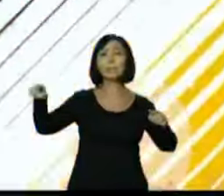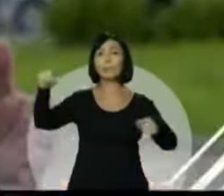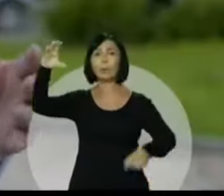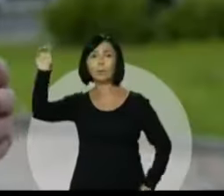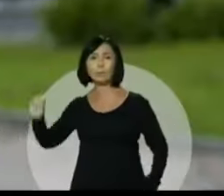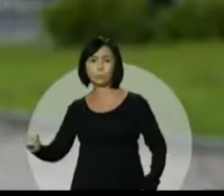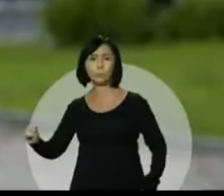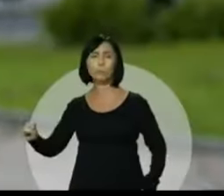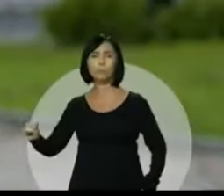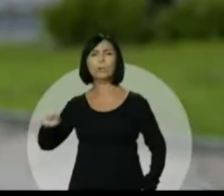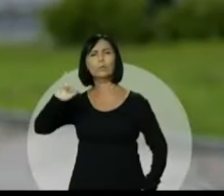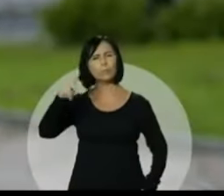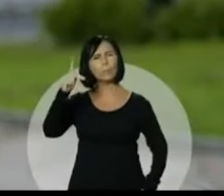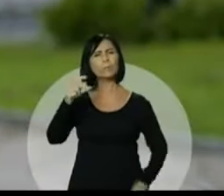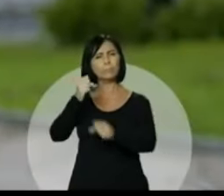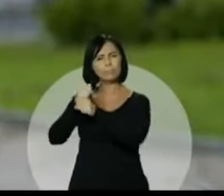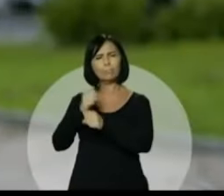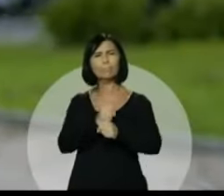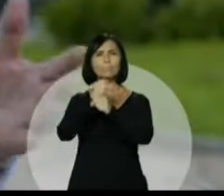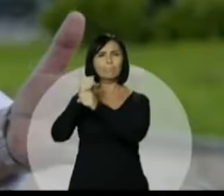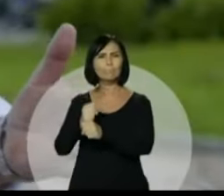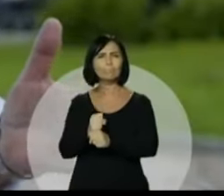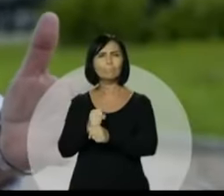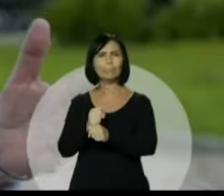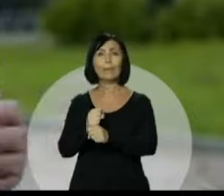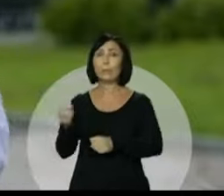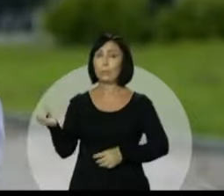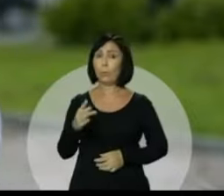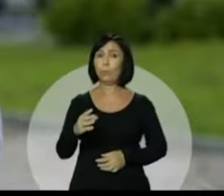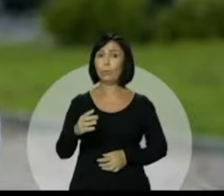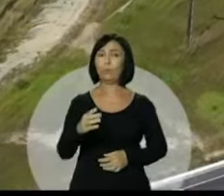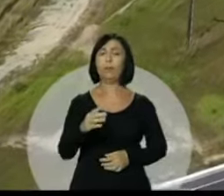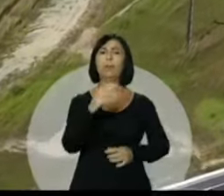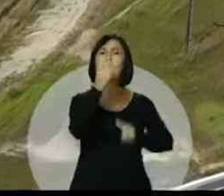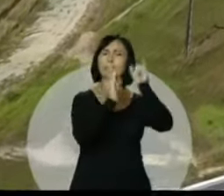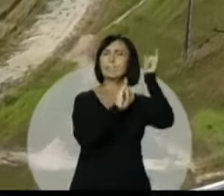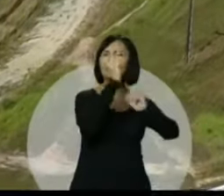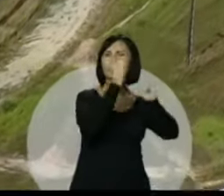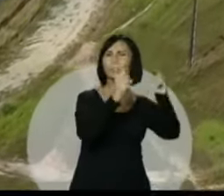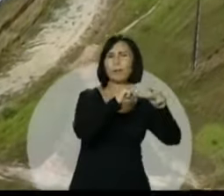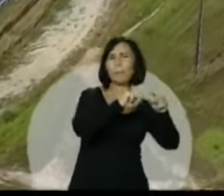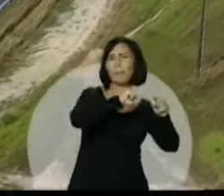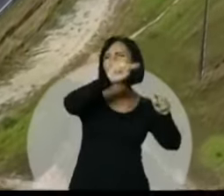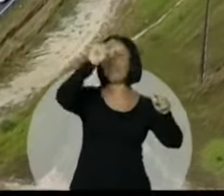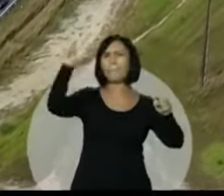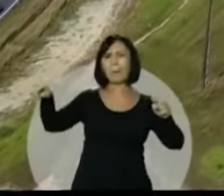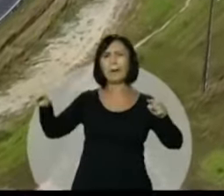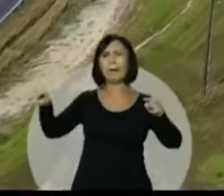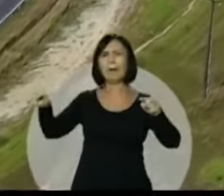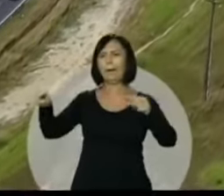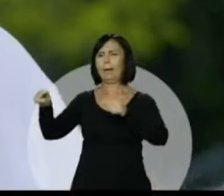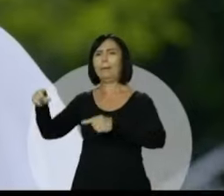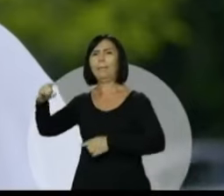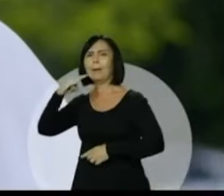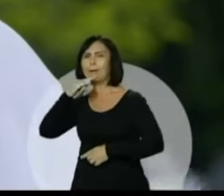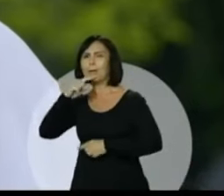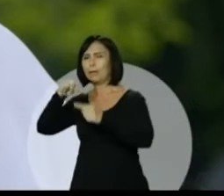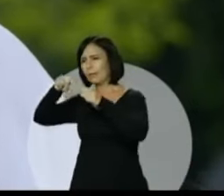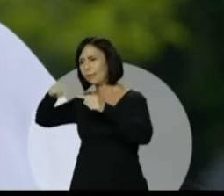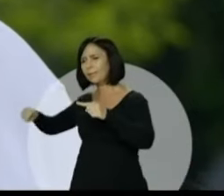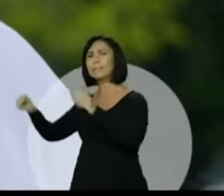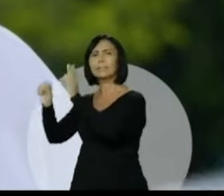Sul. Em João Pessoa, avançam as obras das novas ligações do bairro das Indústrias para Santa Rita e Baê. Outras